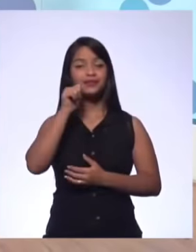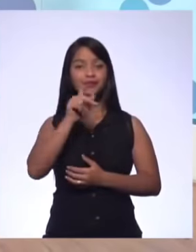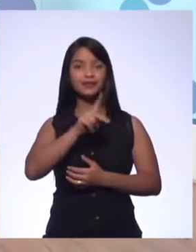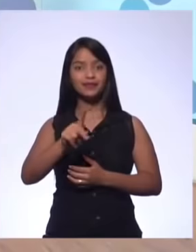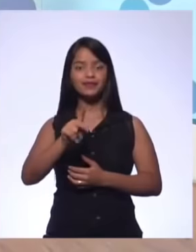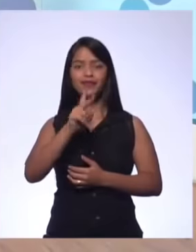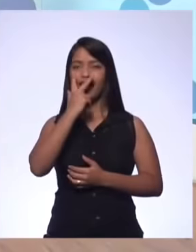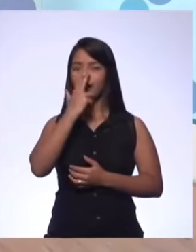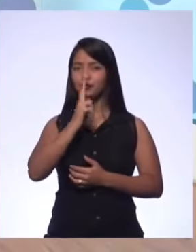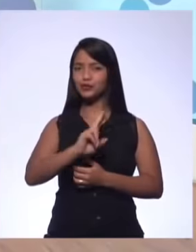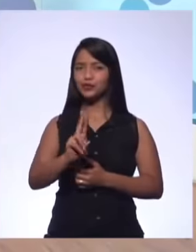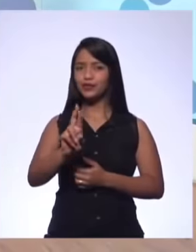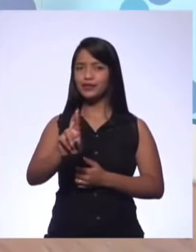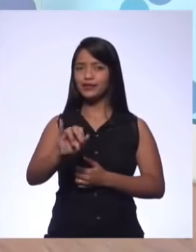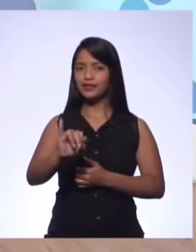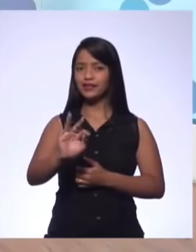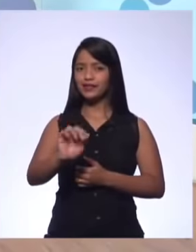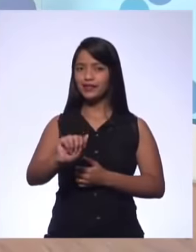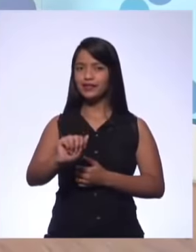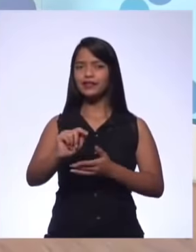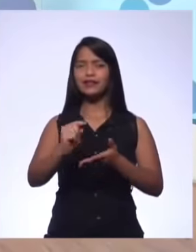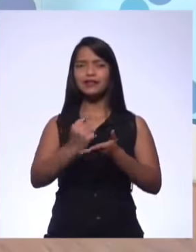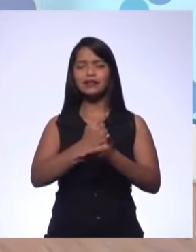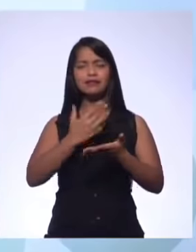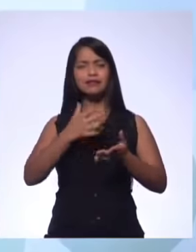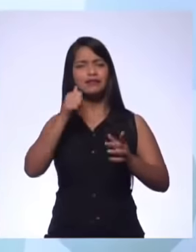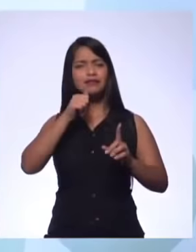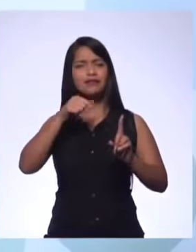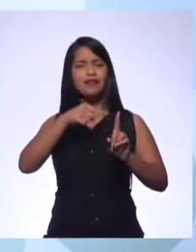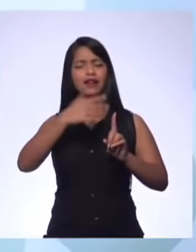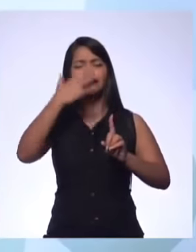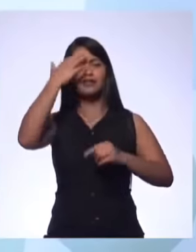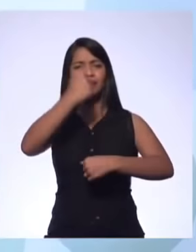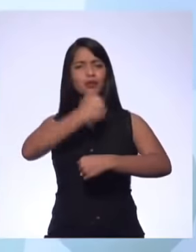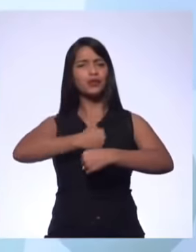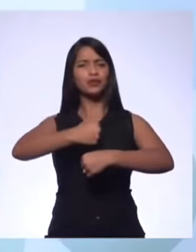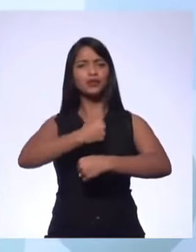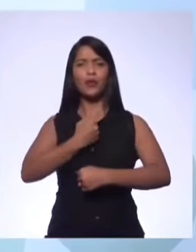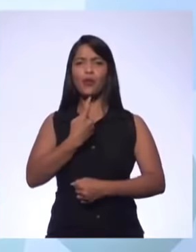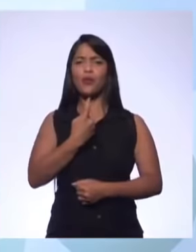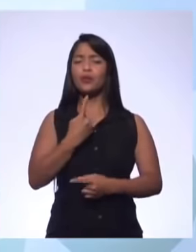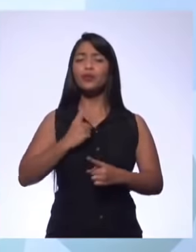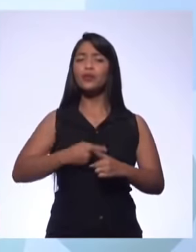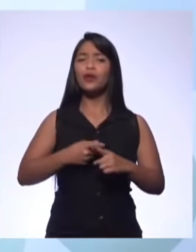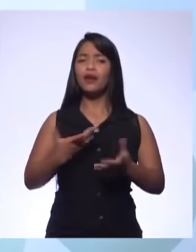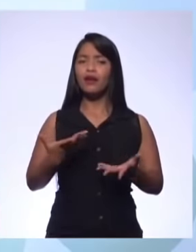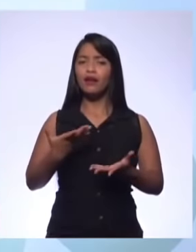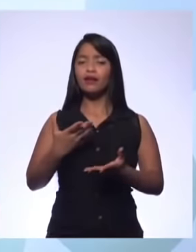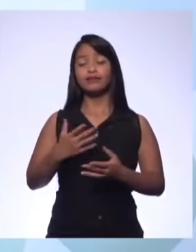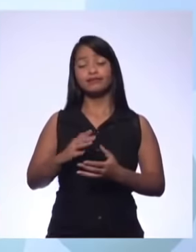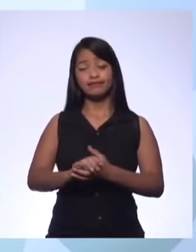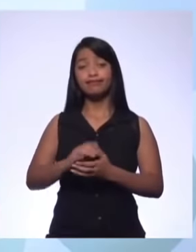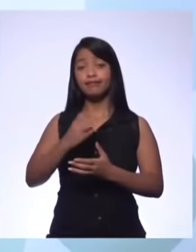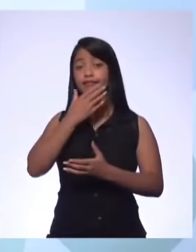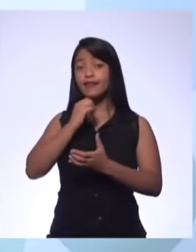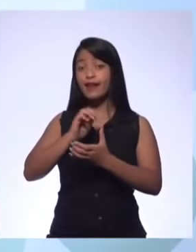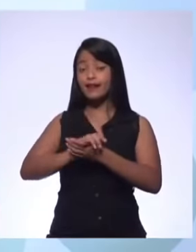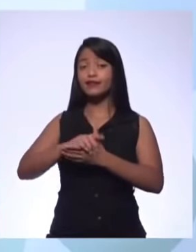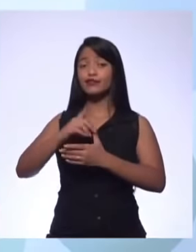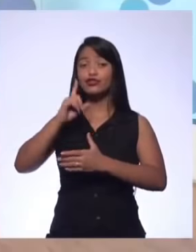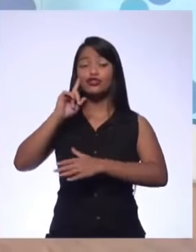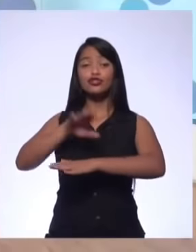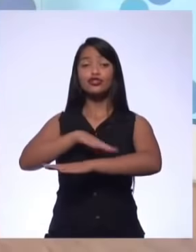né? Colocou, por que a obrigação tinha que ser dela saber cozinhar? Também levantou essa questão, né? Sim. Mas o marido trabalhava o dia todo, ela não